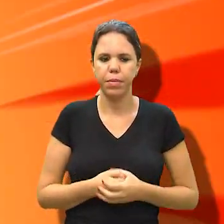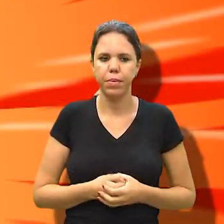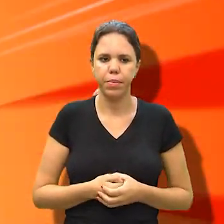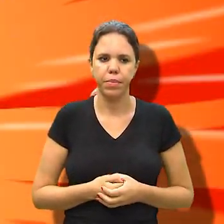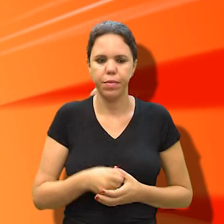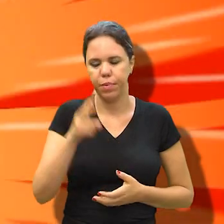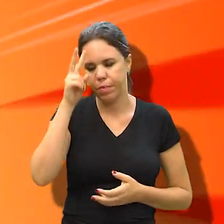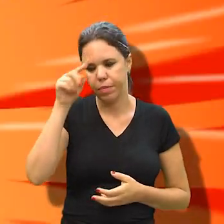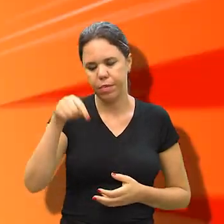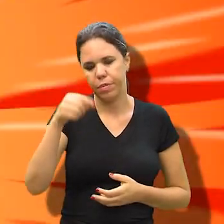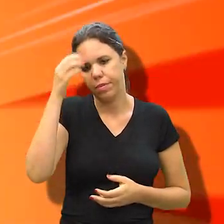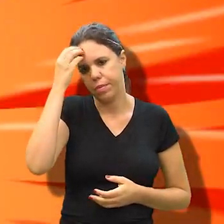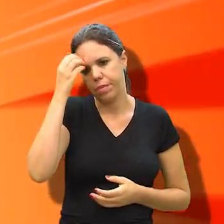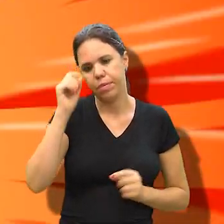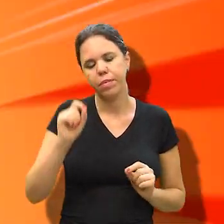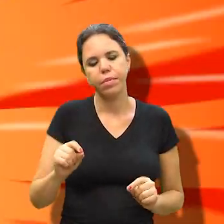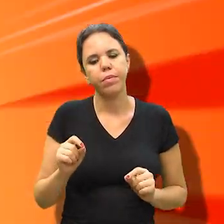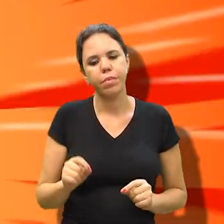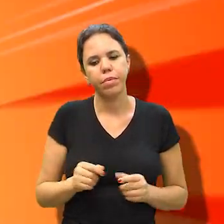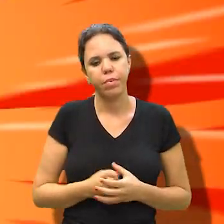vezes nessa história,